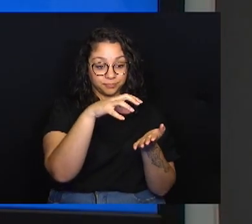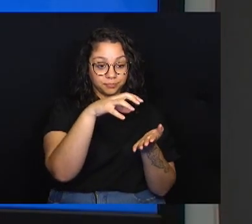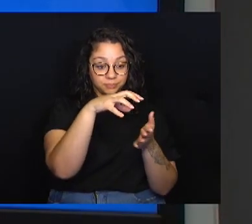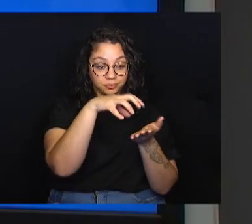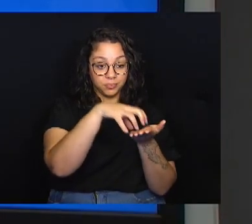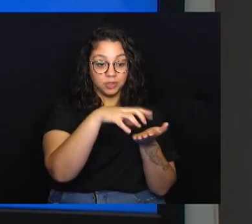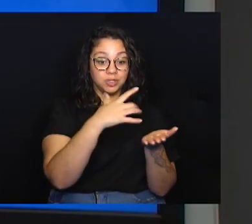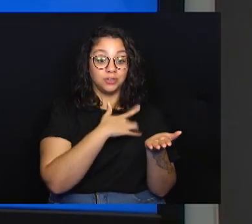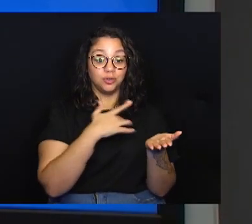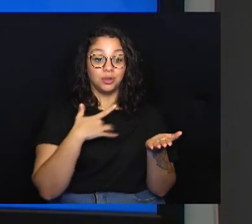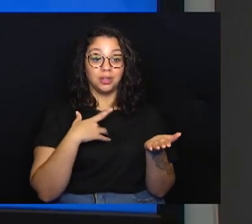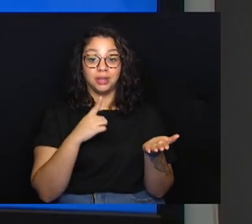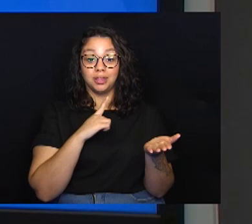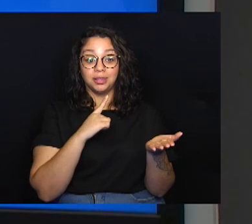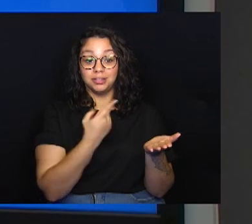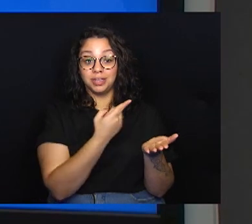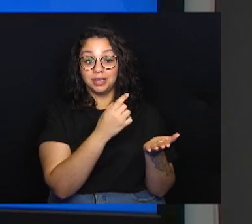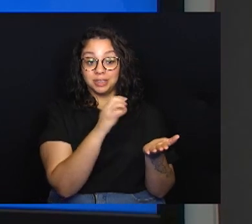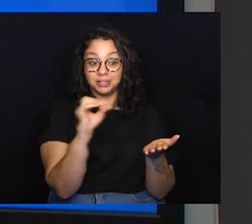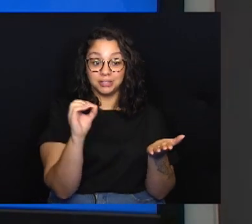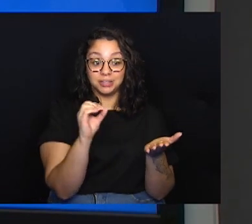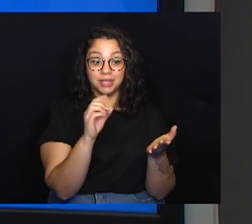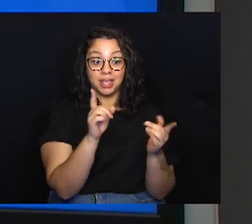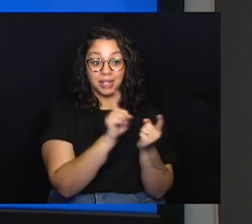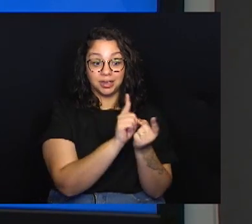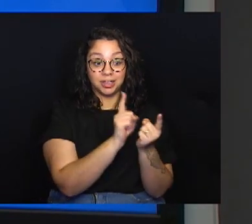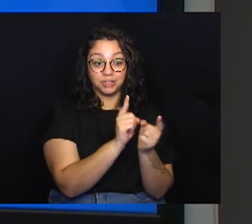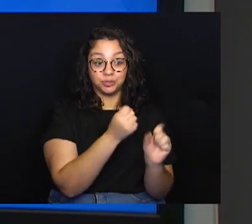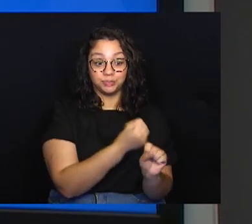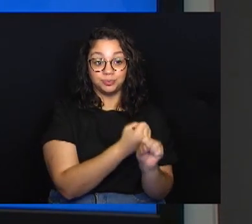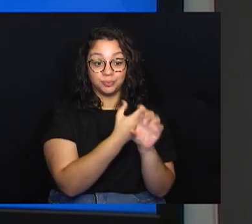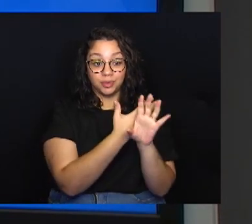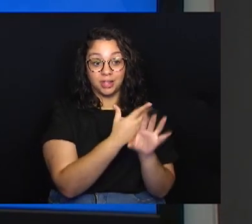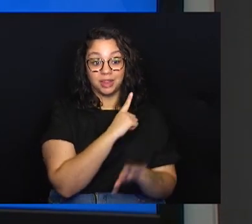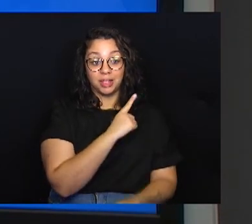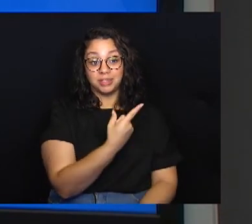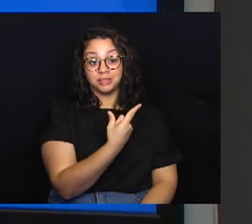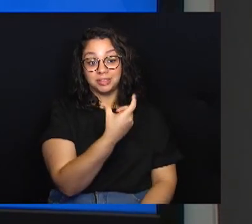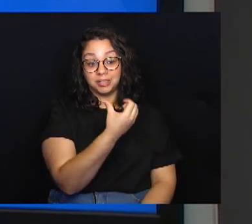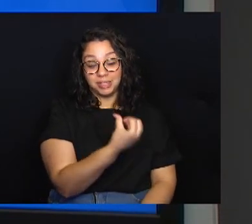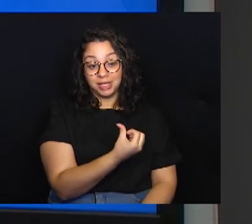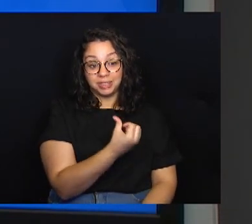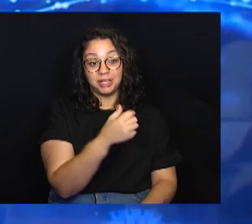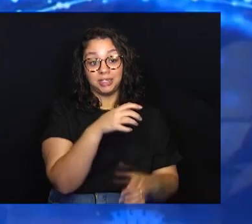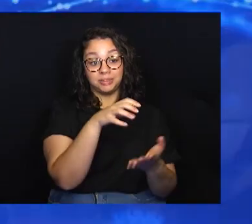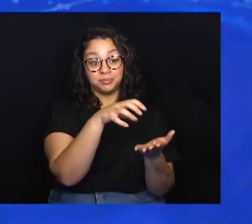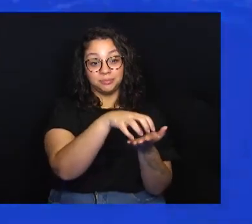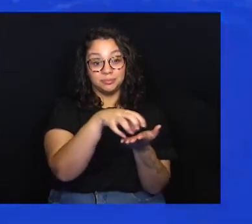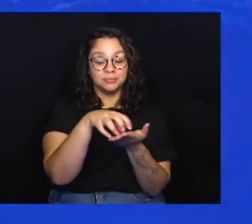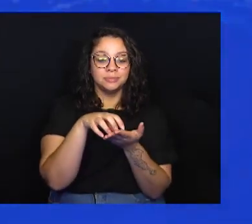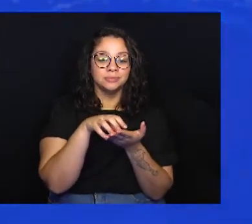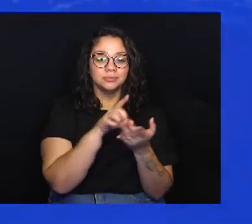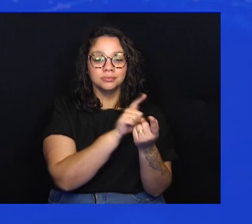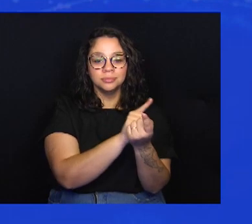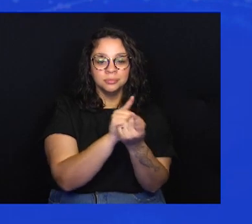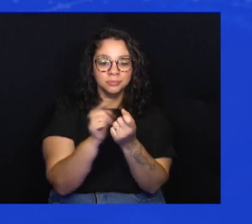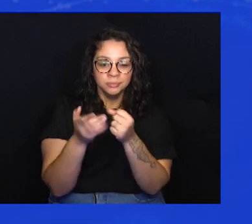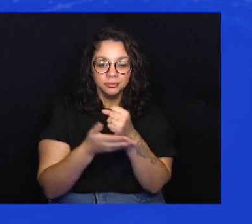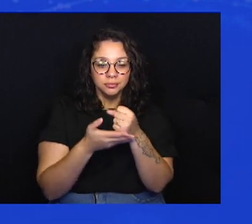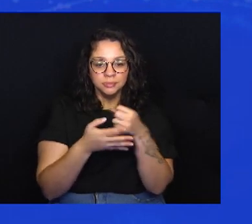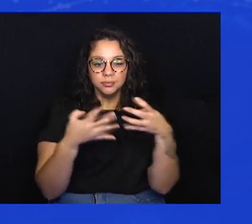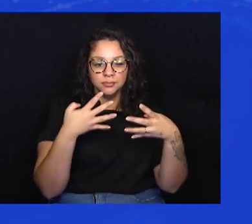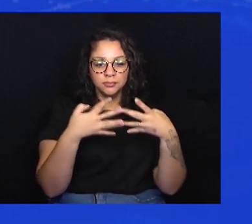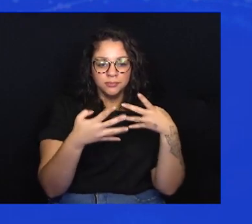100 teleconsultas por semana nessa primeira etapa em 16 unidades de atenção básica do município. Em Barão Geraldo,